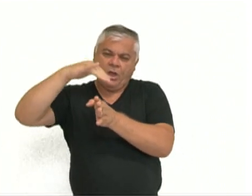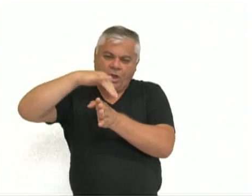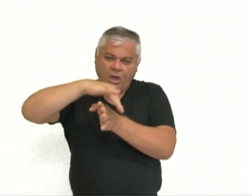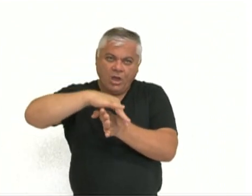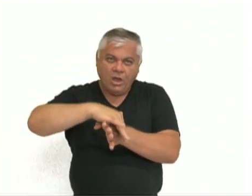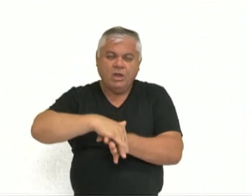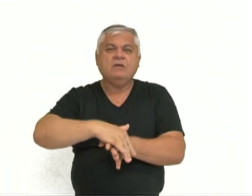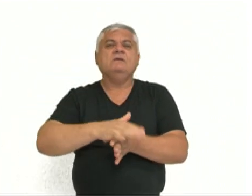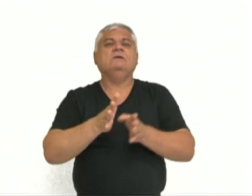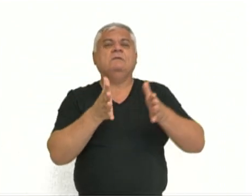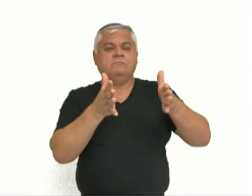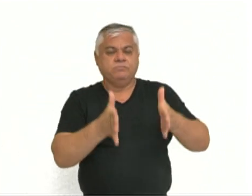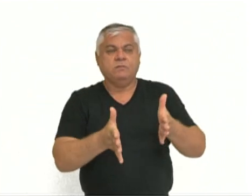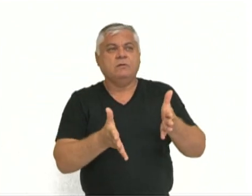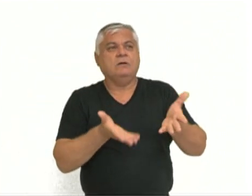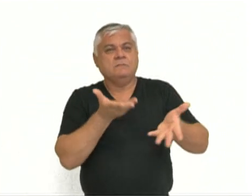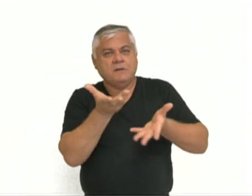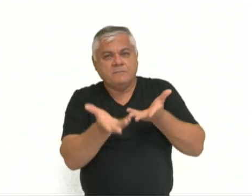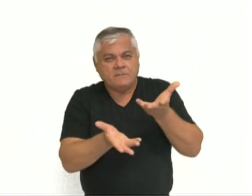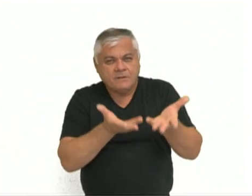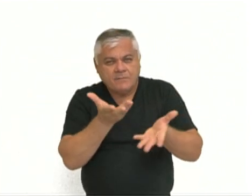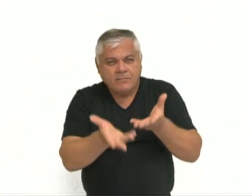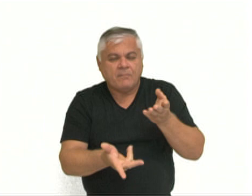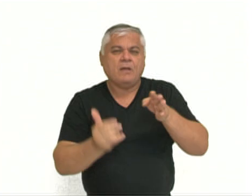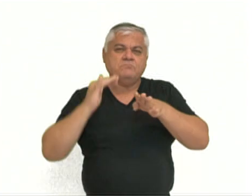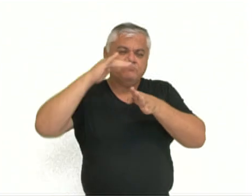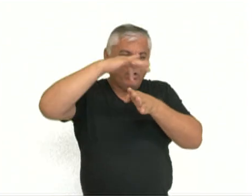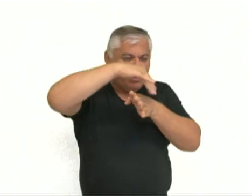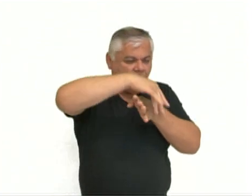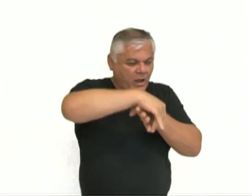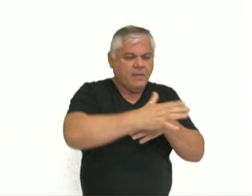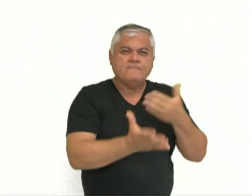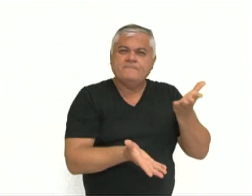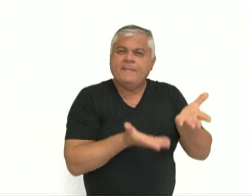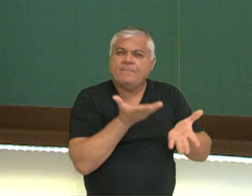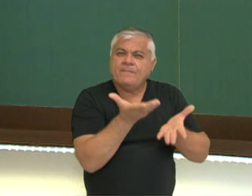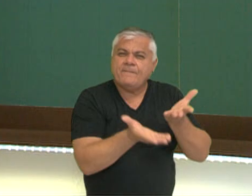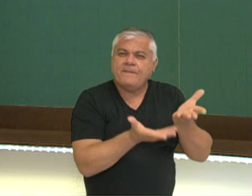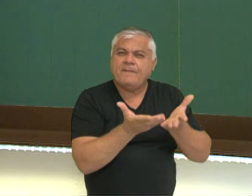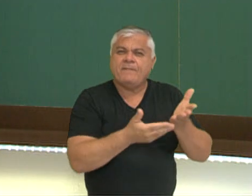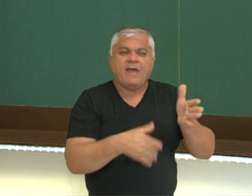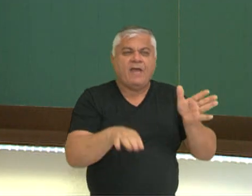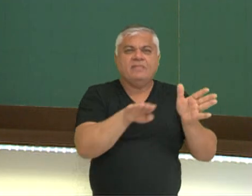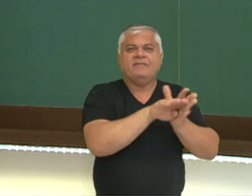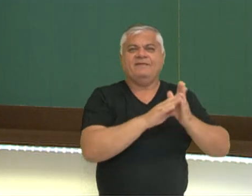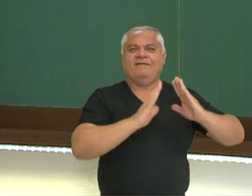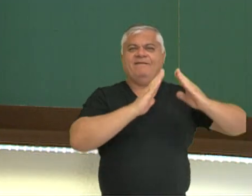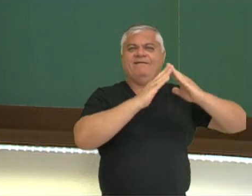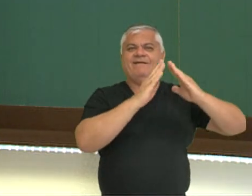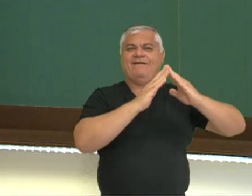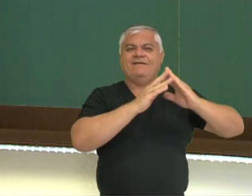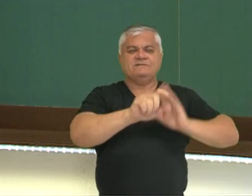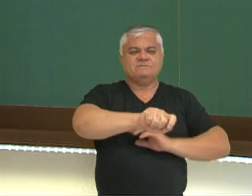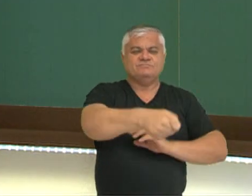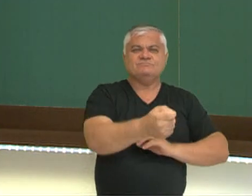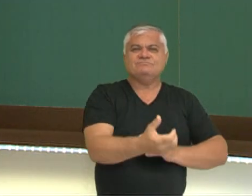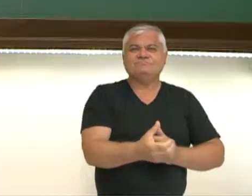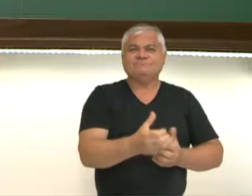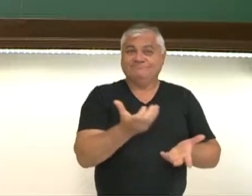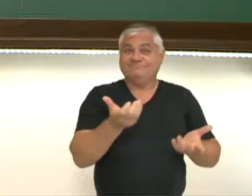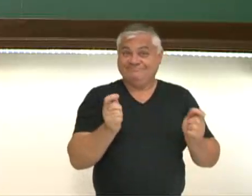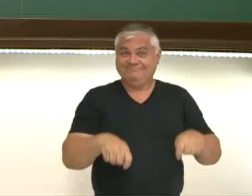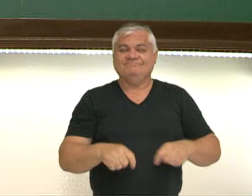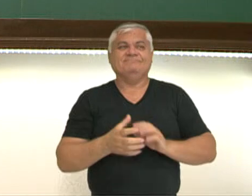até o reservatório, até todas as etapas que a água passa, até chegar às nossas residências lá na distribuição.